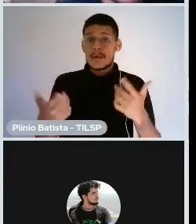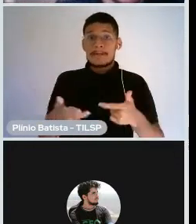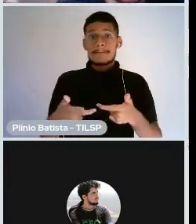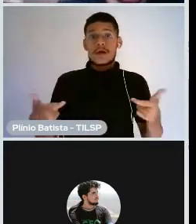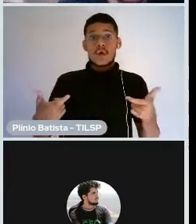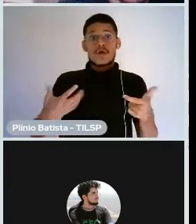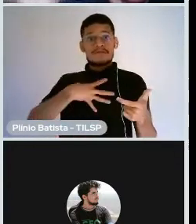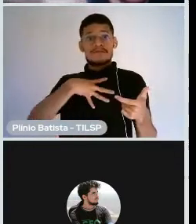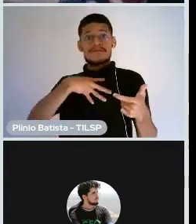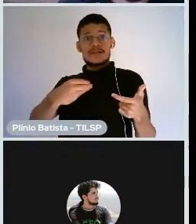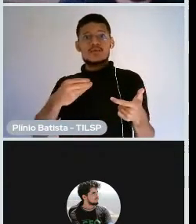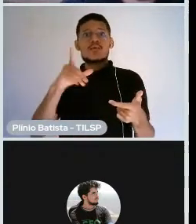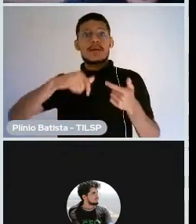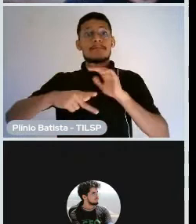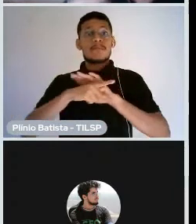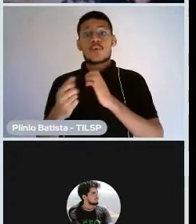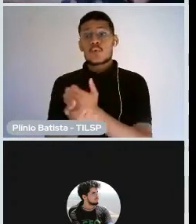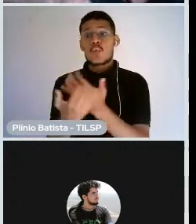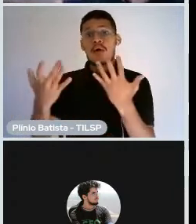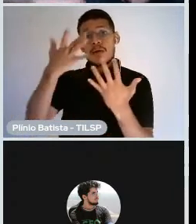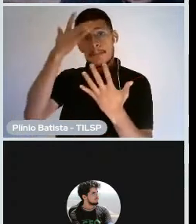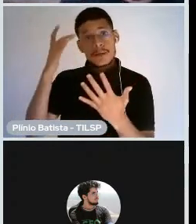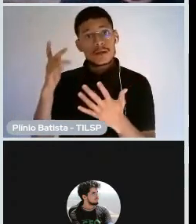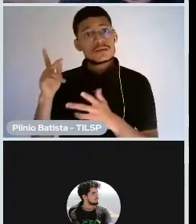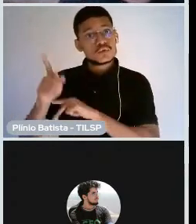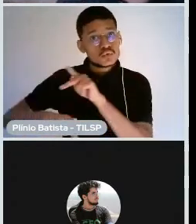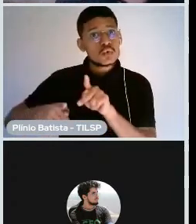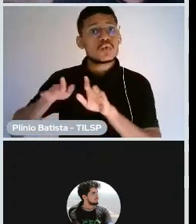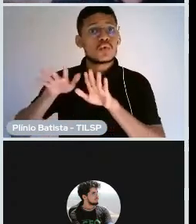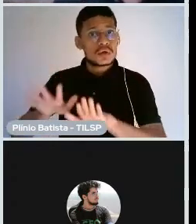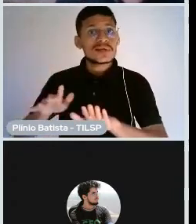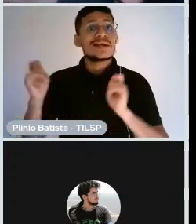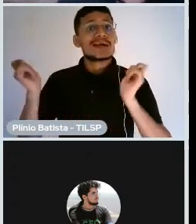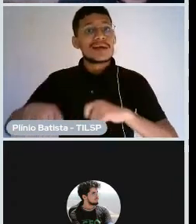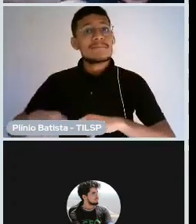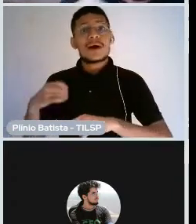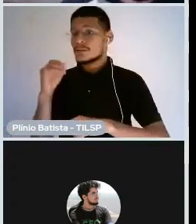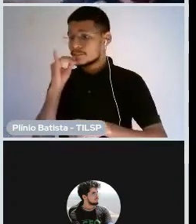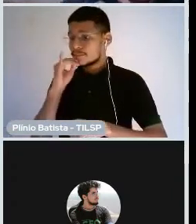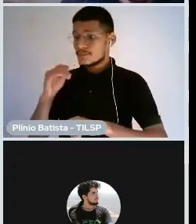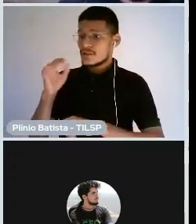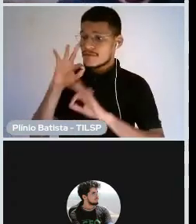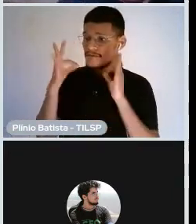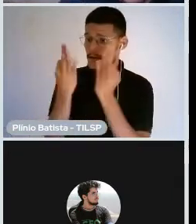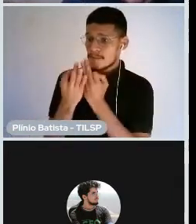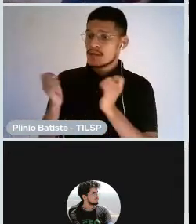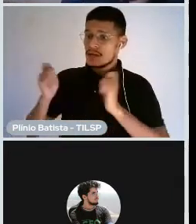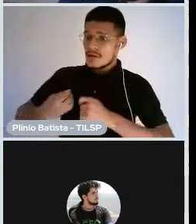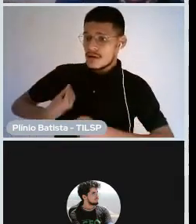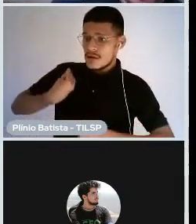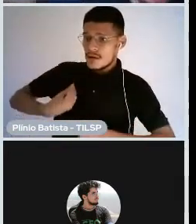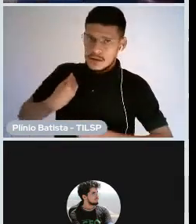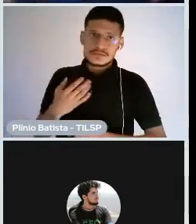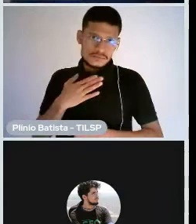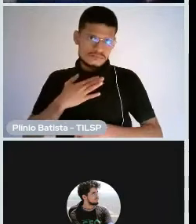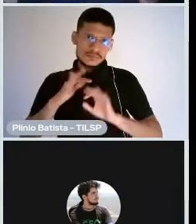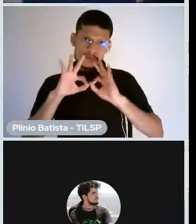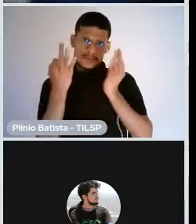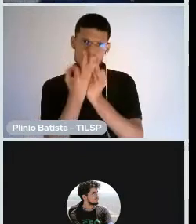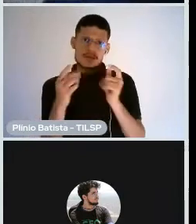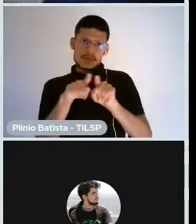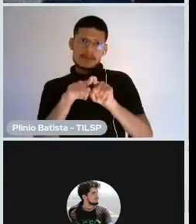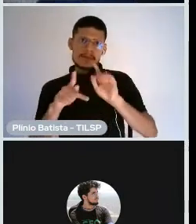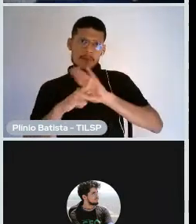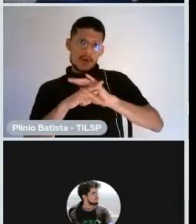quantidade de pessoas. Por exemplo, a minha família, com a quantidade de pessoas necessária para fazer a família sobreviver. Na minha família, assim, vida do interior, do